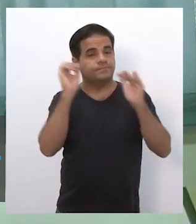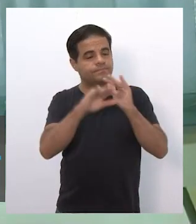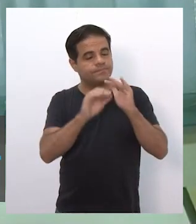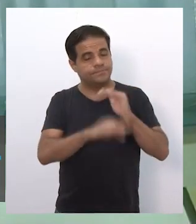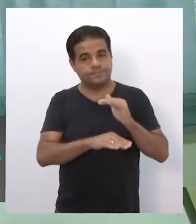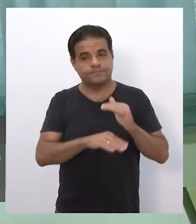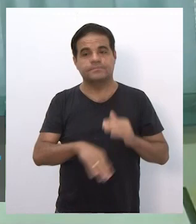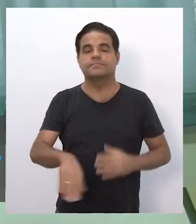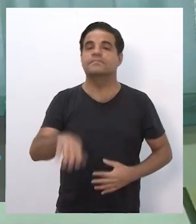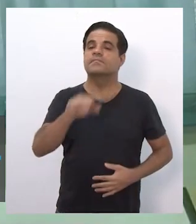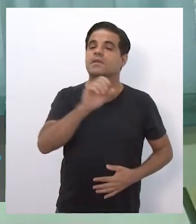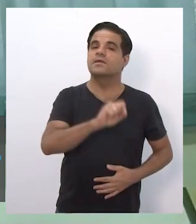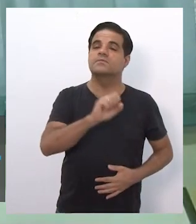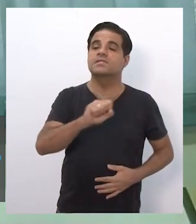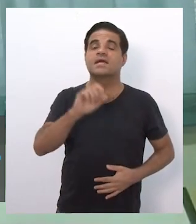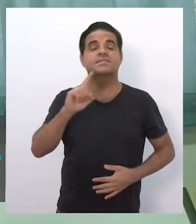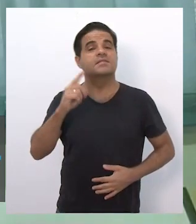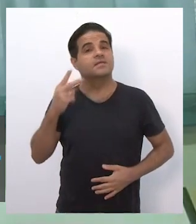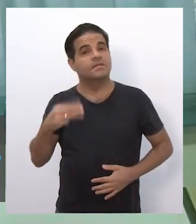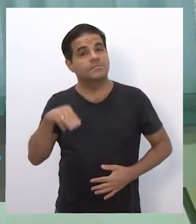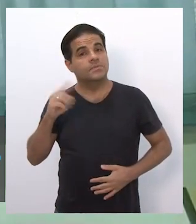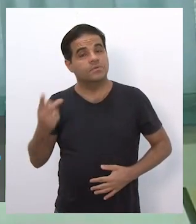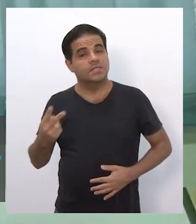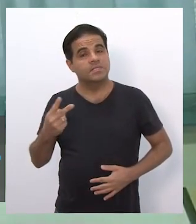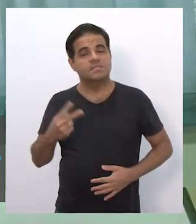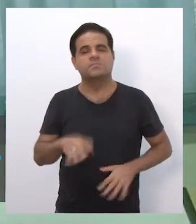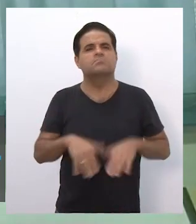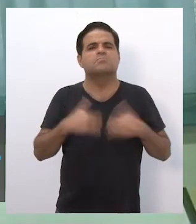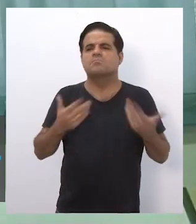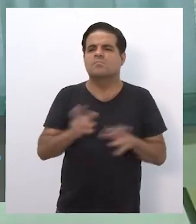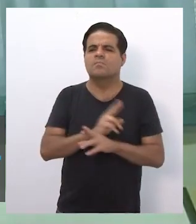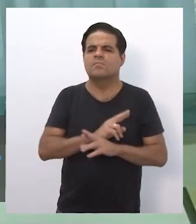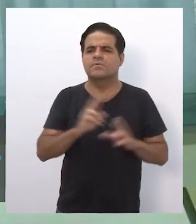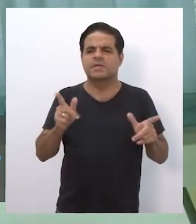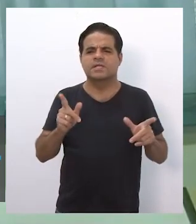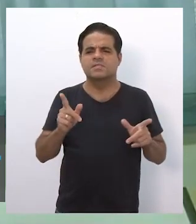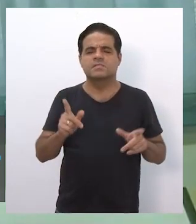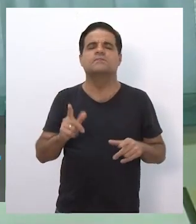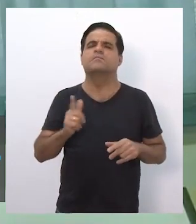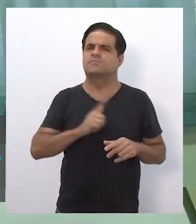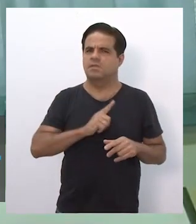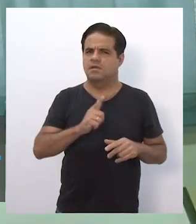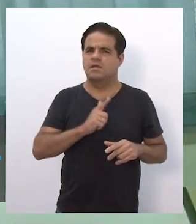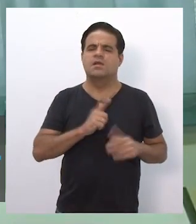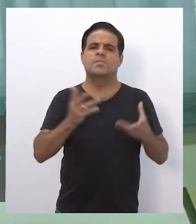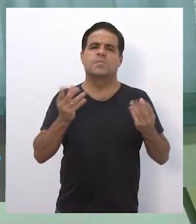armazenamento é o SSD M2. Qual que é a diferença dele? Tem muita diferença de